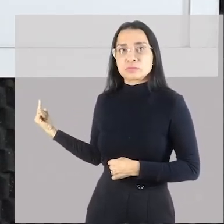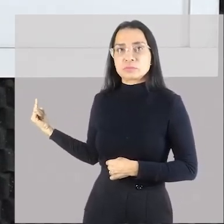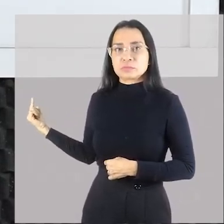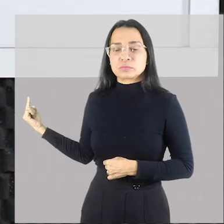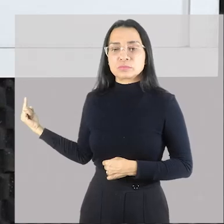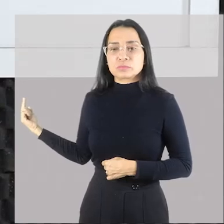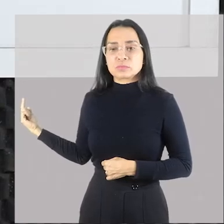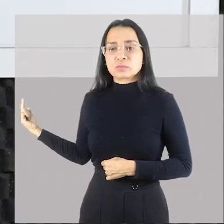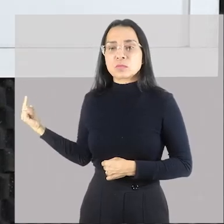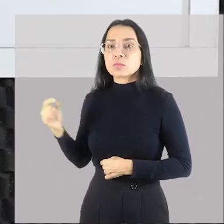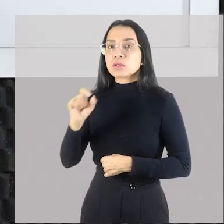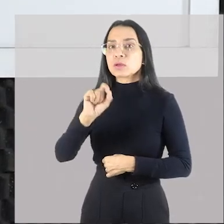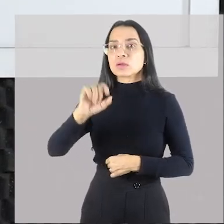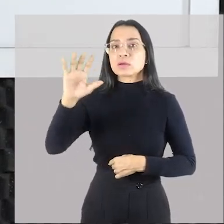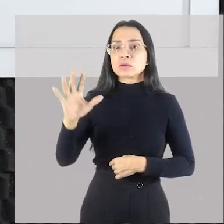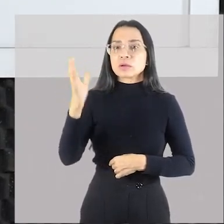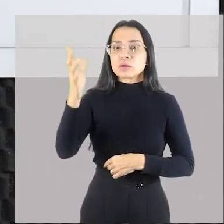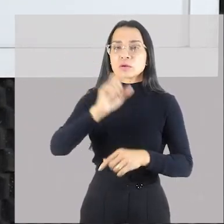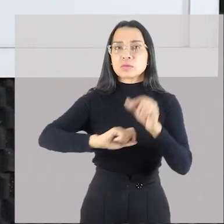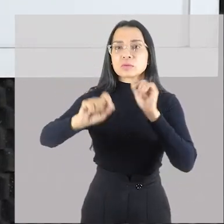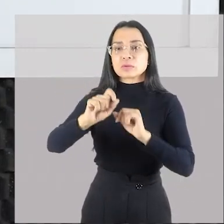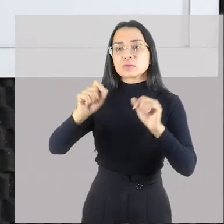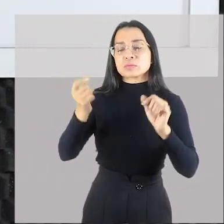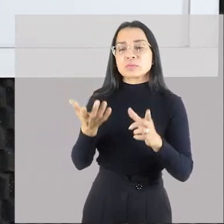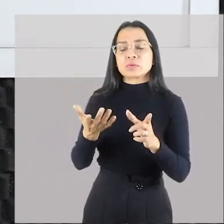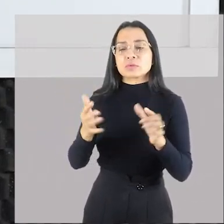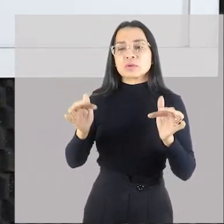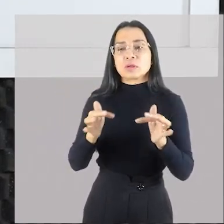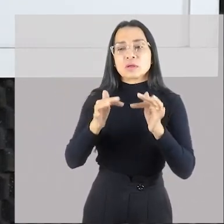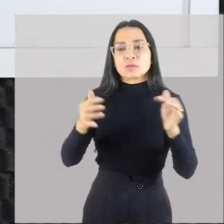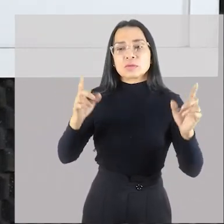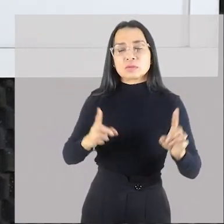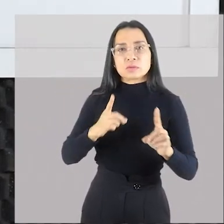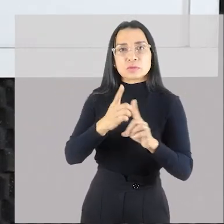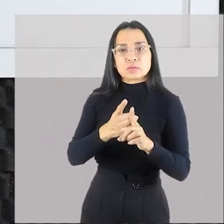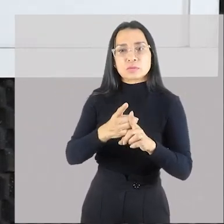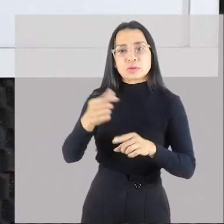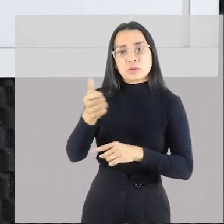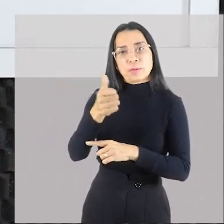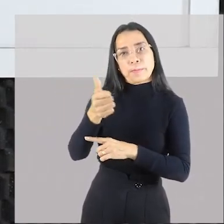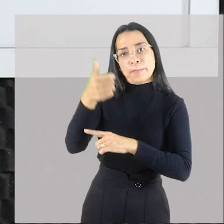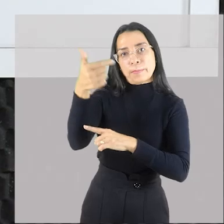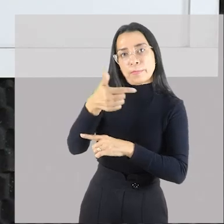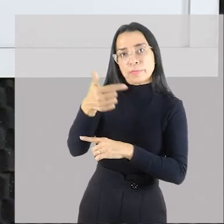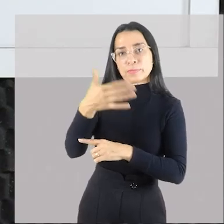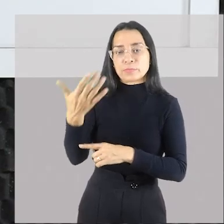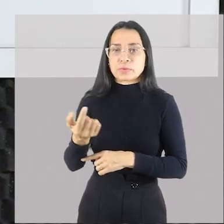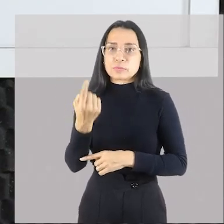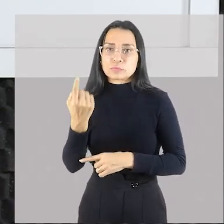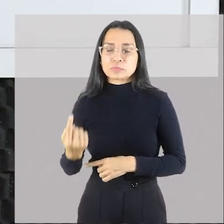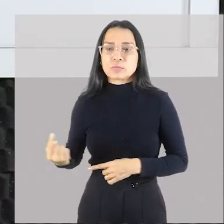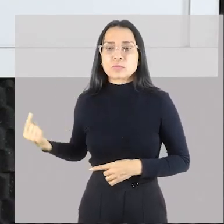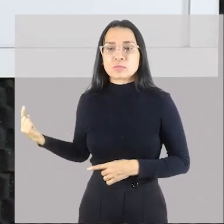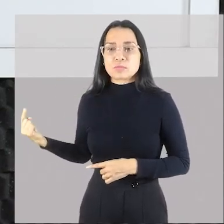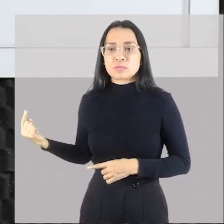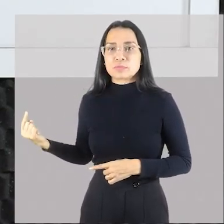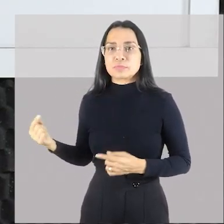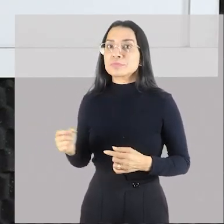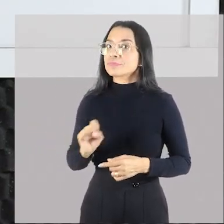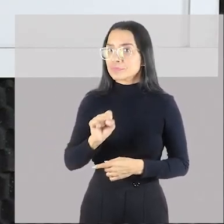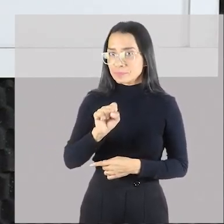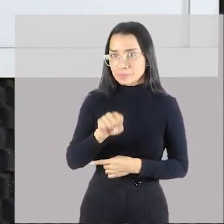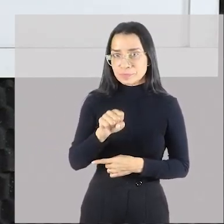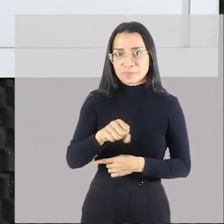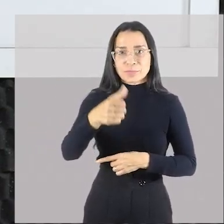Que situação essa função se encontra? É na primeira situação ou na segunda situação? É a primeira. Por